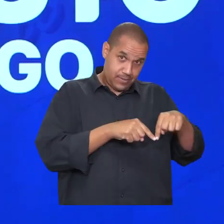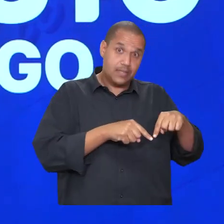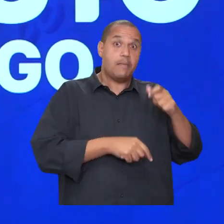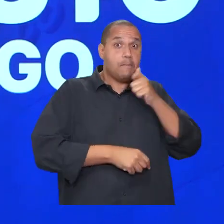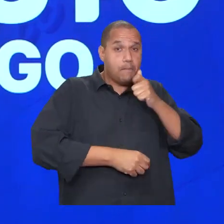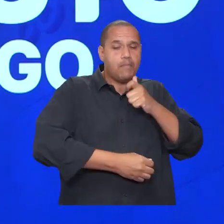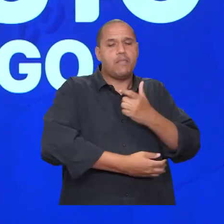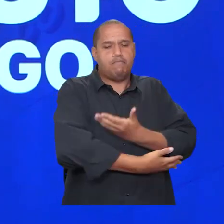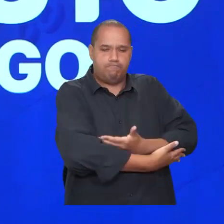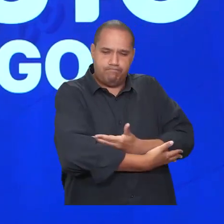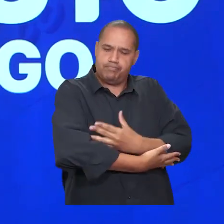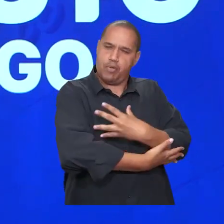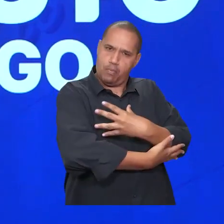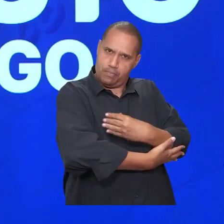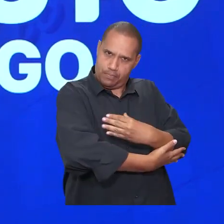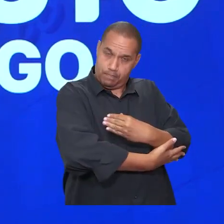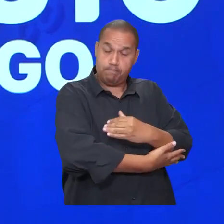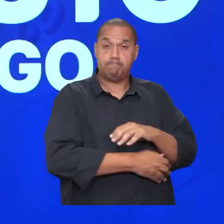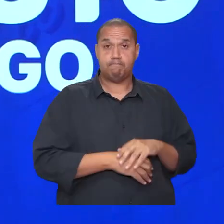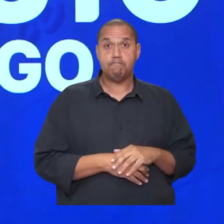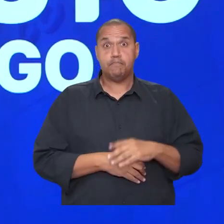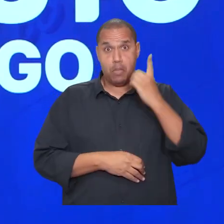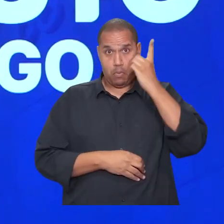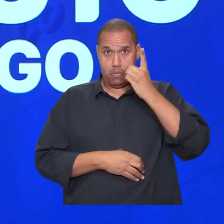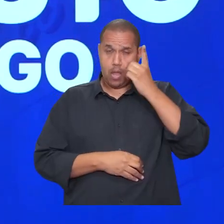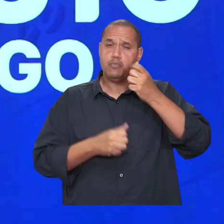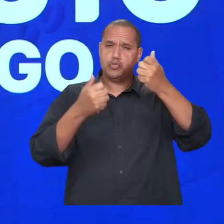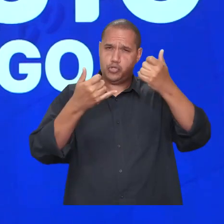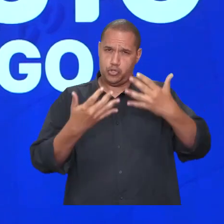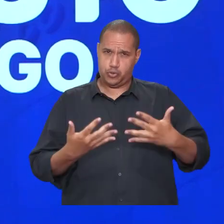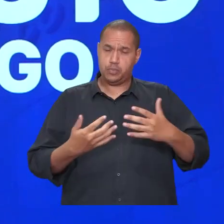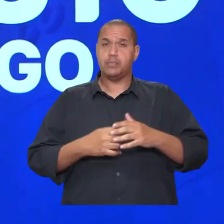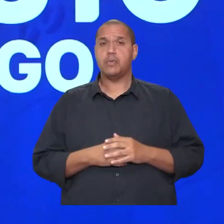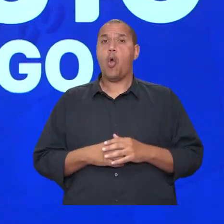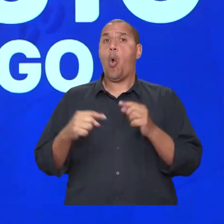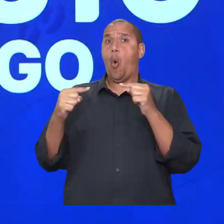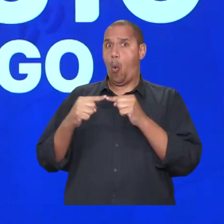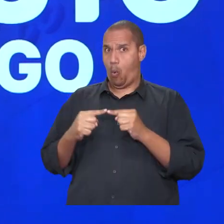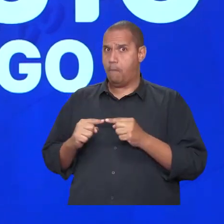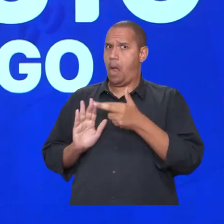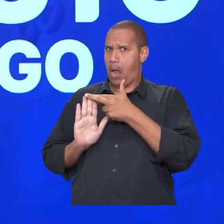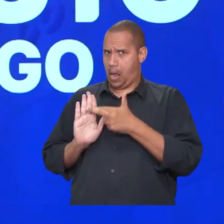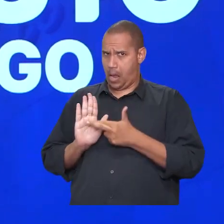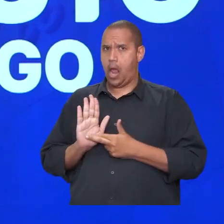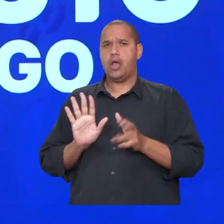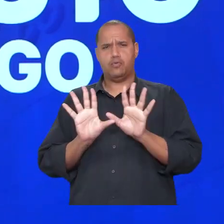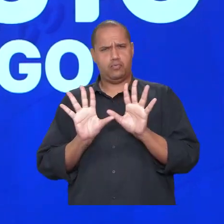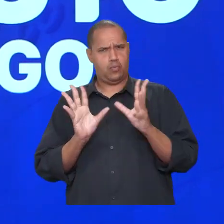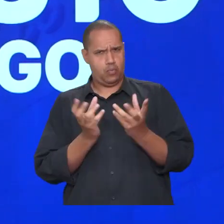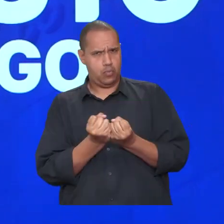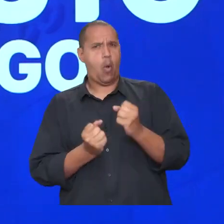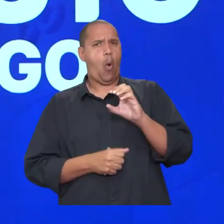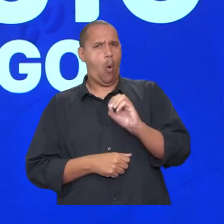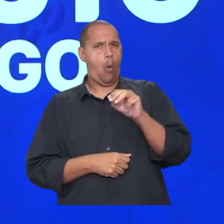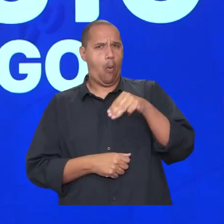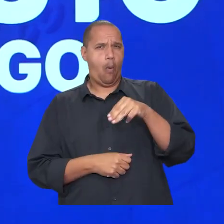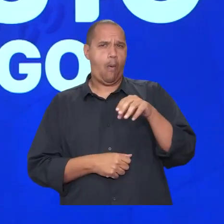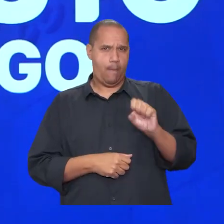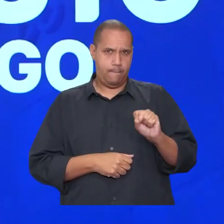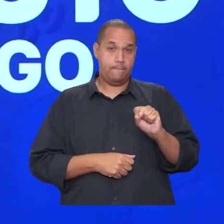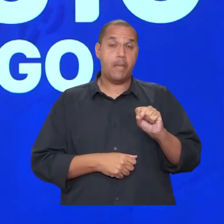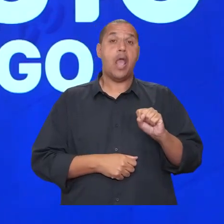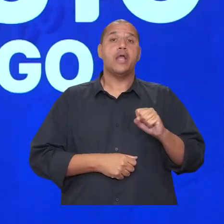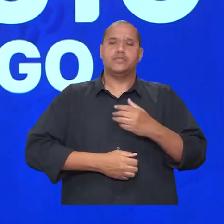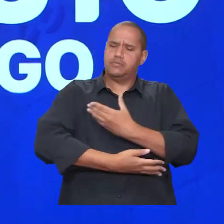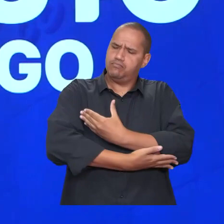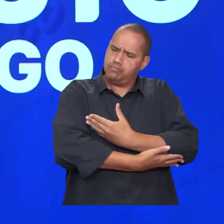Goiás. Segundo o parlamentar, a Organização Mundial de Saúde recomenda o aleitamento materno até o segundo ano